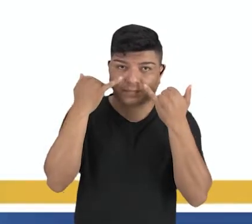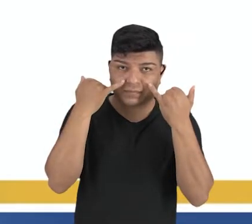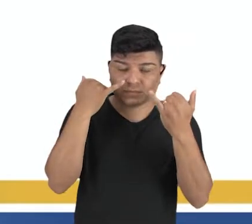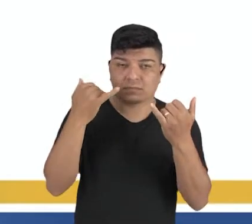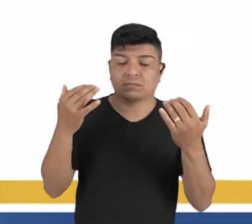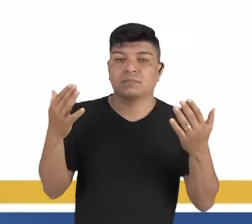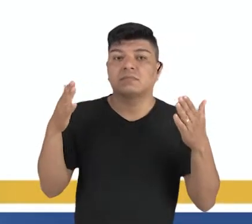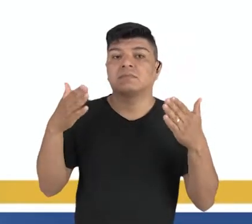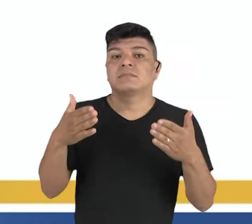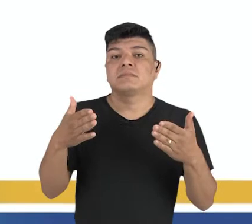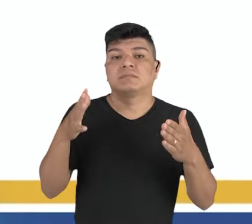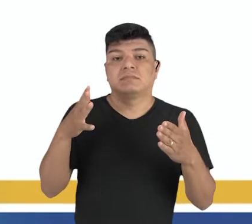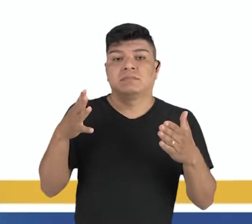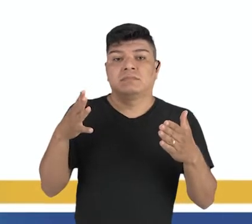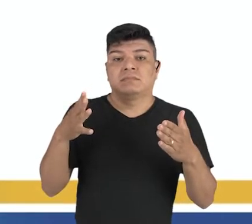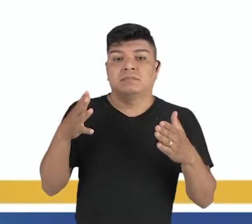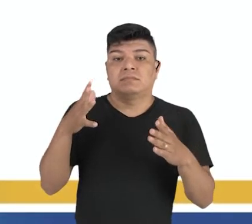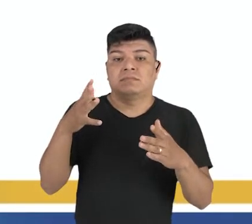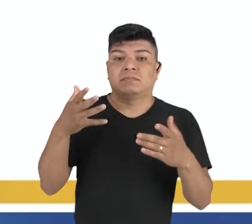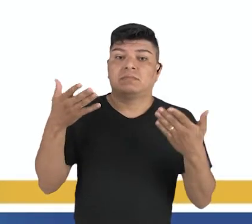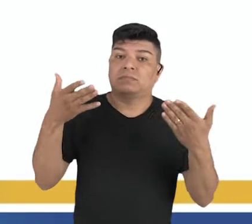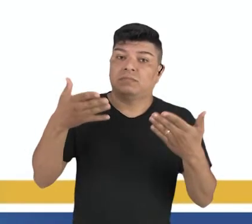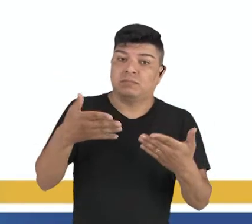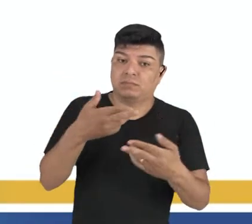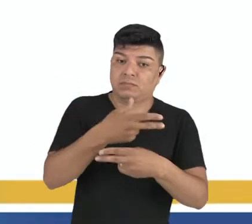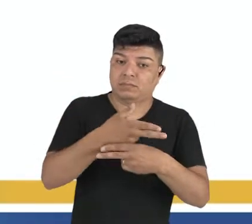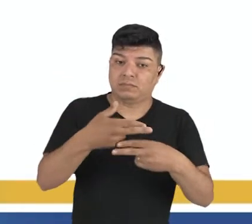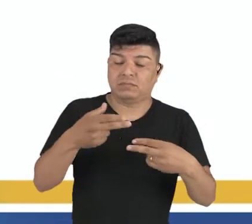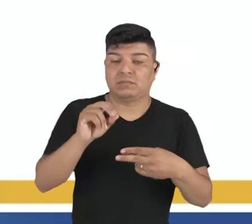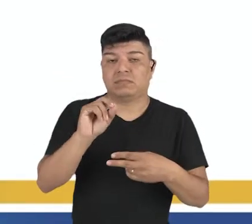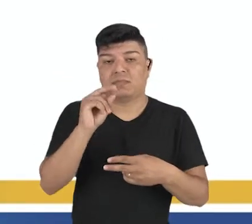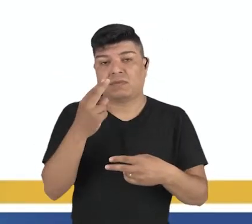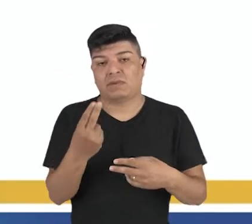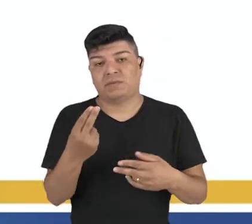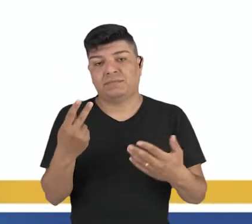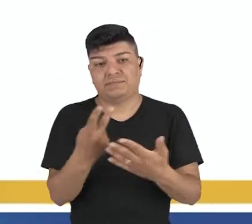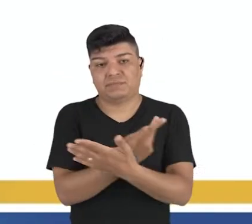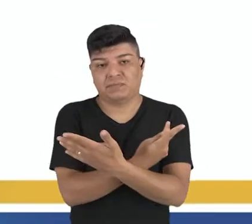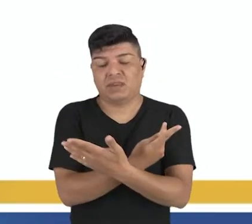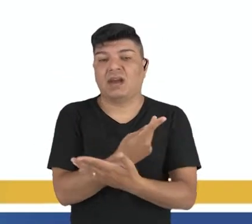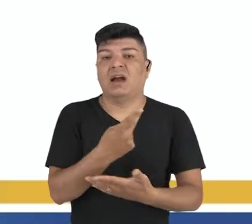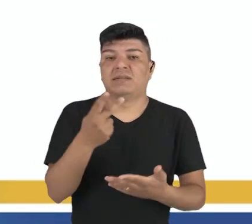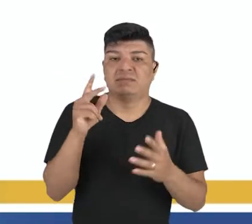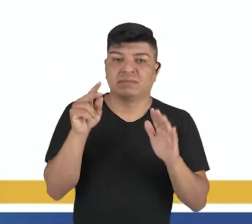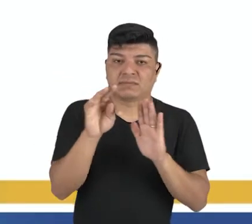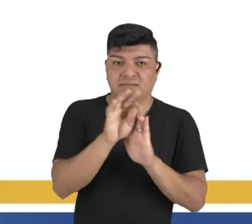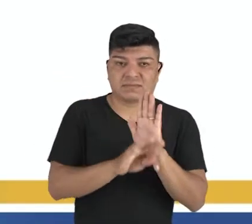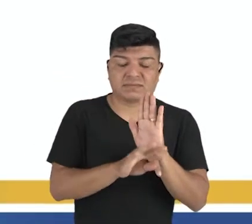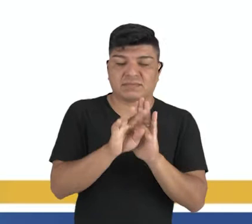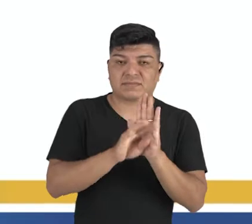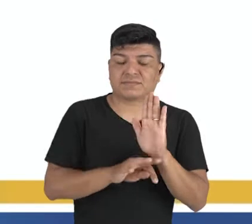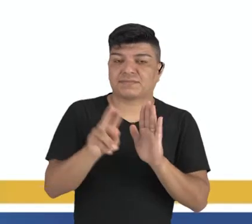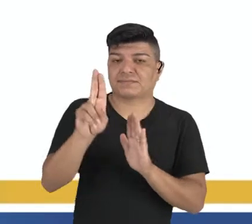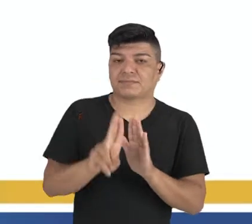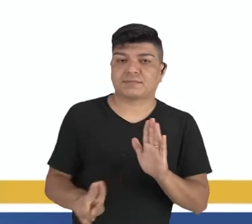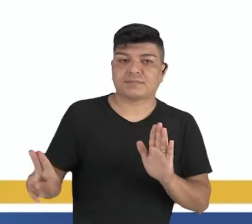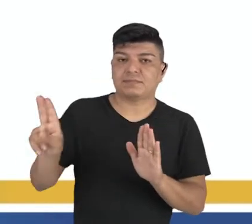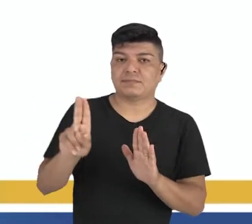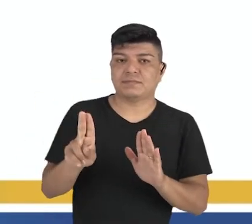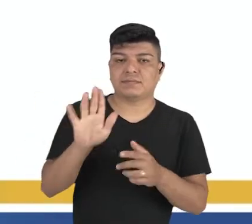um determinado objeto ou ainda um fato determinado. Trata-se de um texto usado para